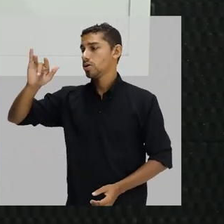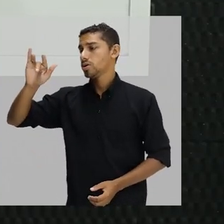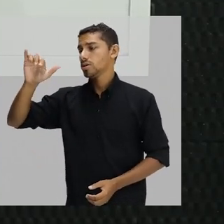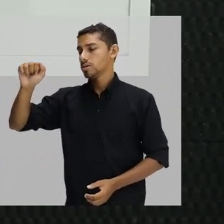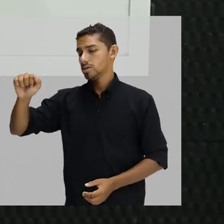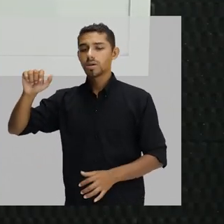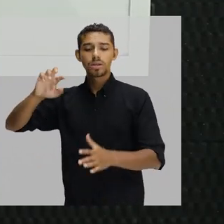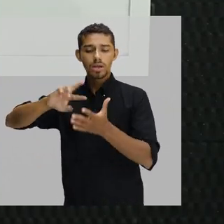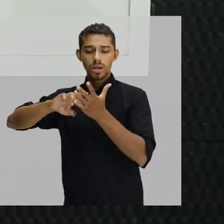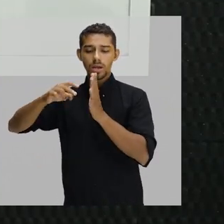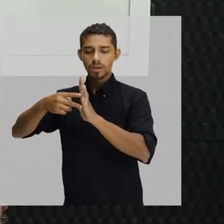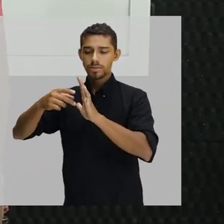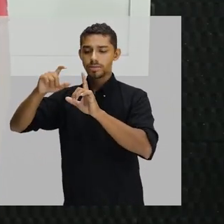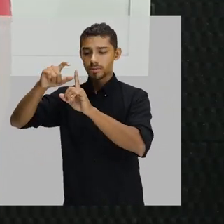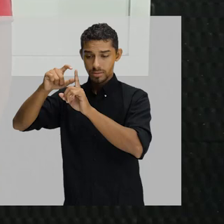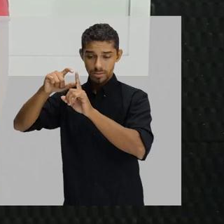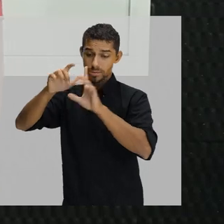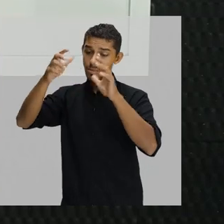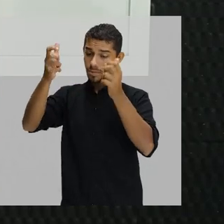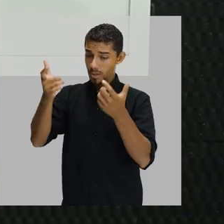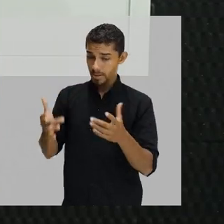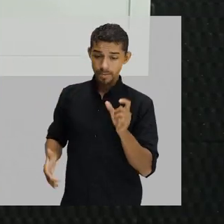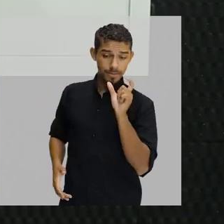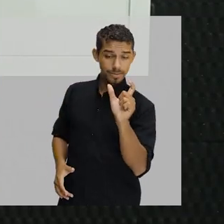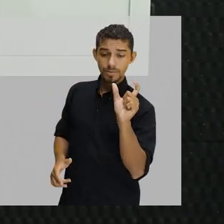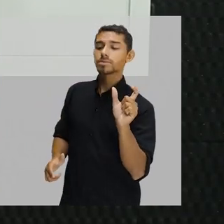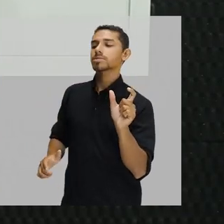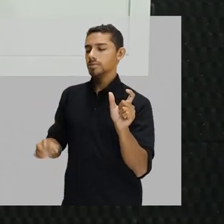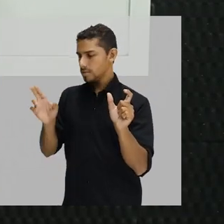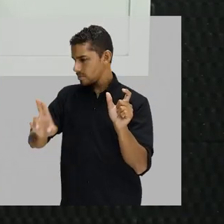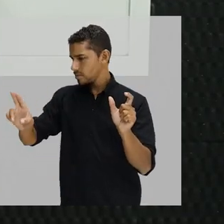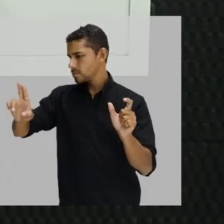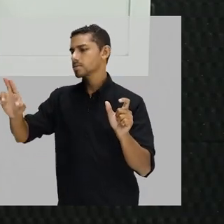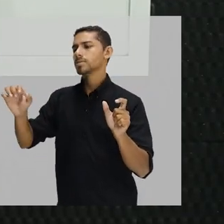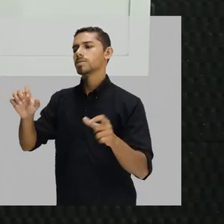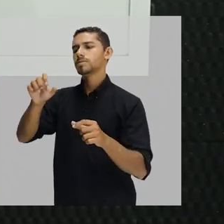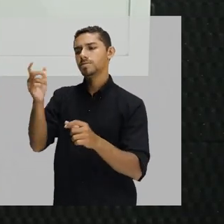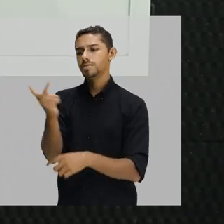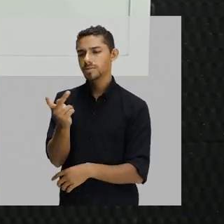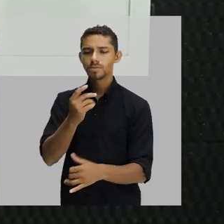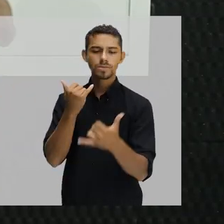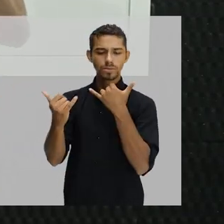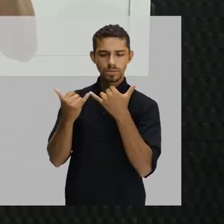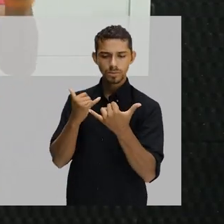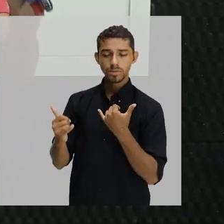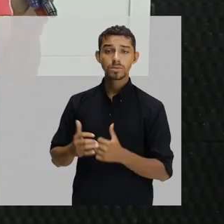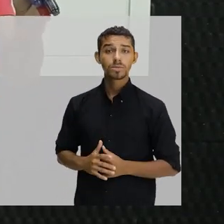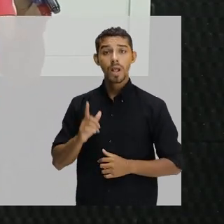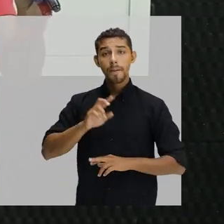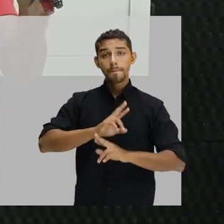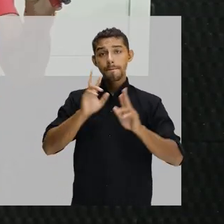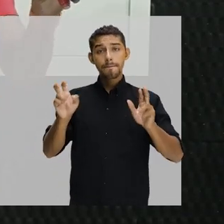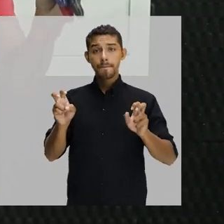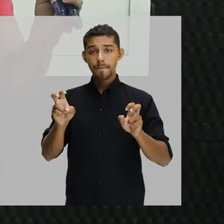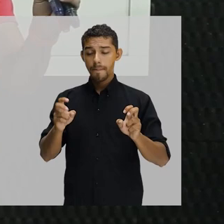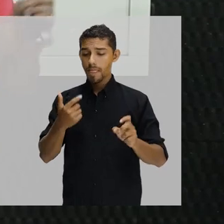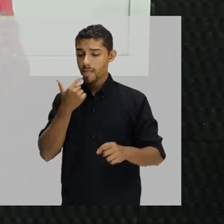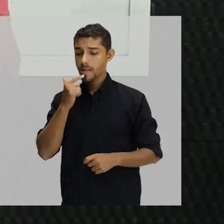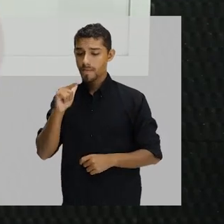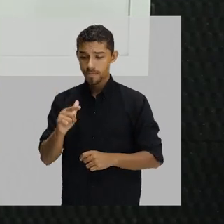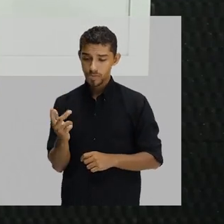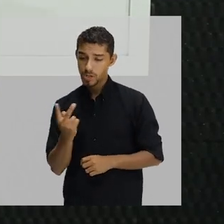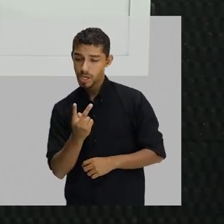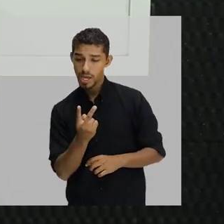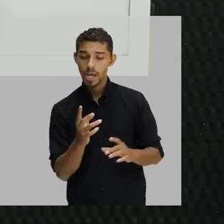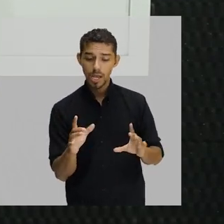tradução. Quando você pega o senso comum, elas são usadas como sinônimo. Mas perceba, na questão da linguagem, elas se igualam.